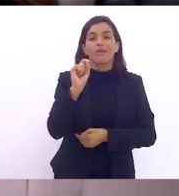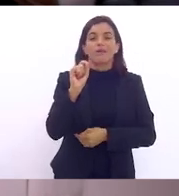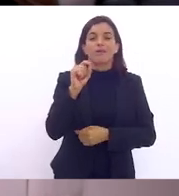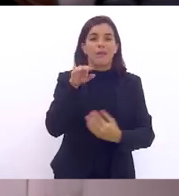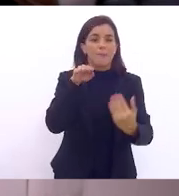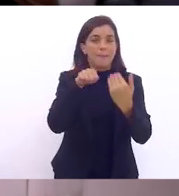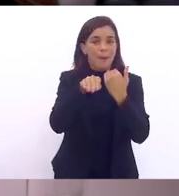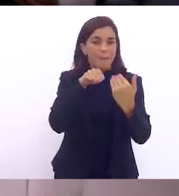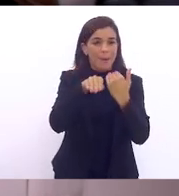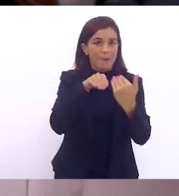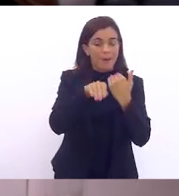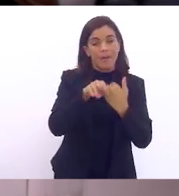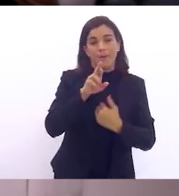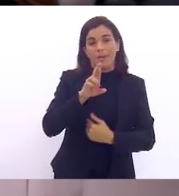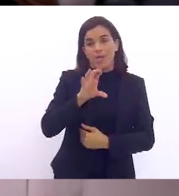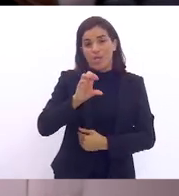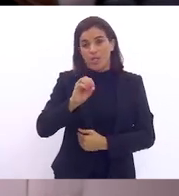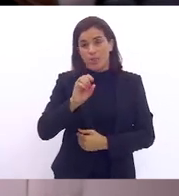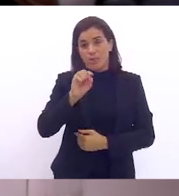Rio Santos